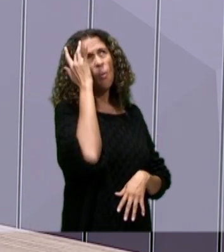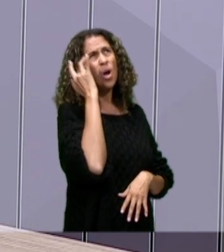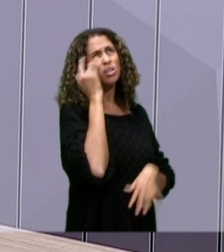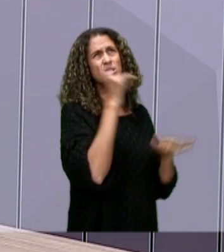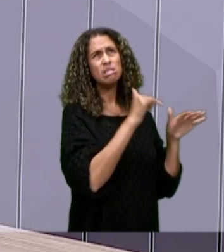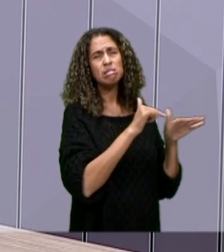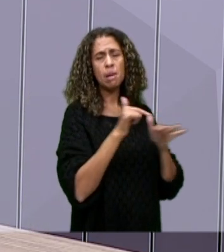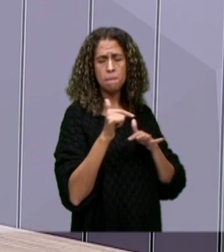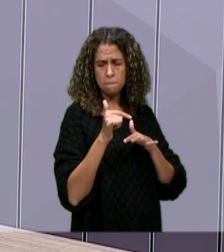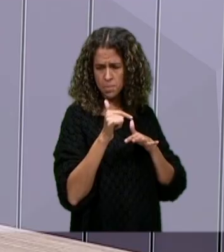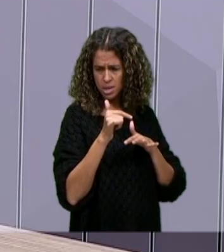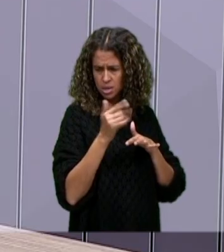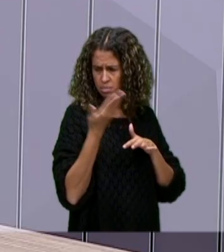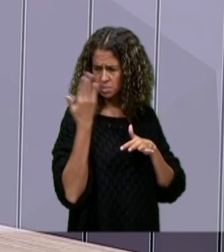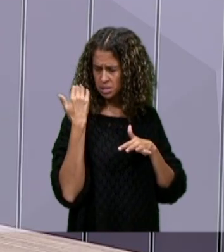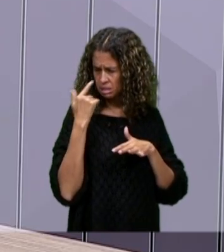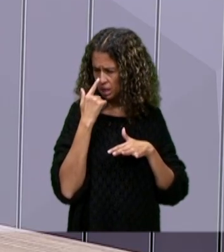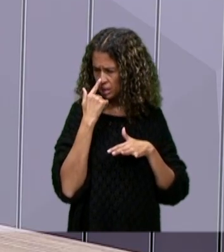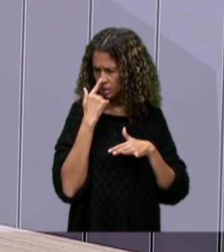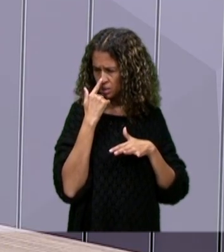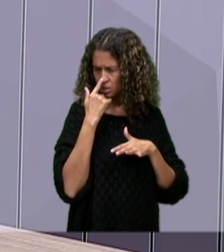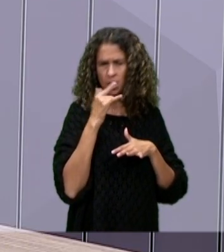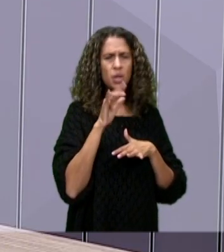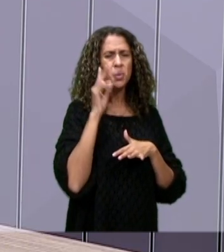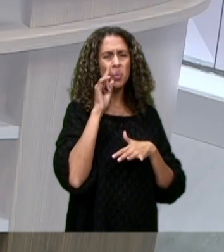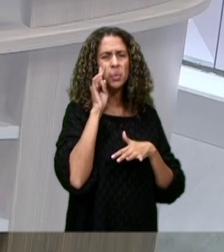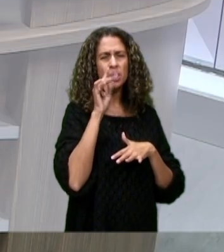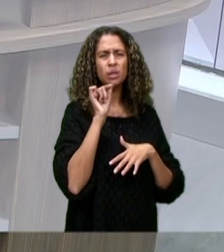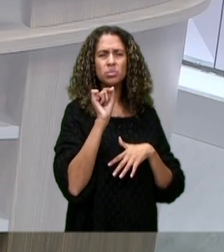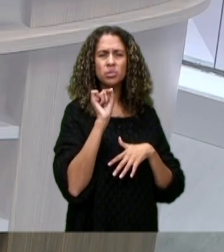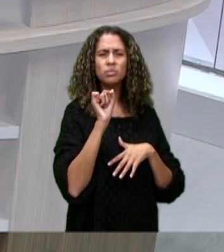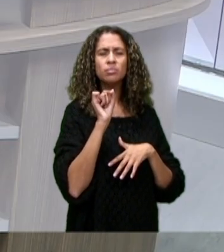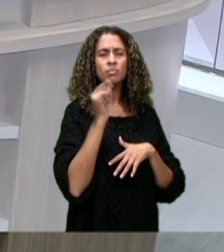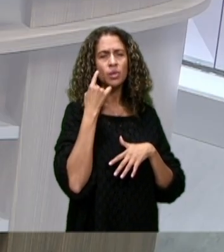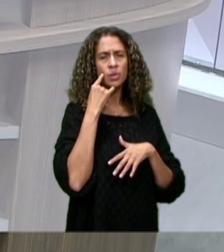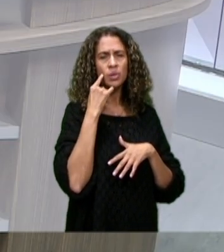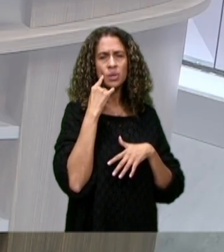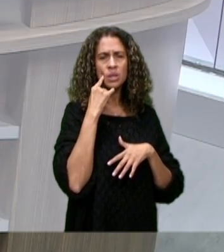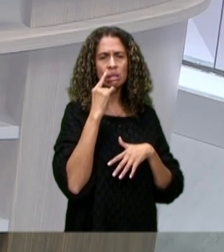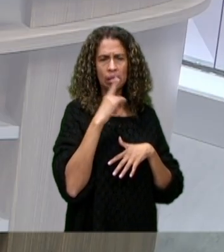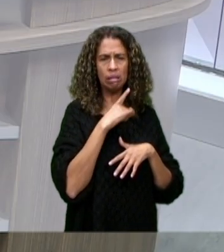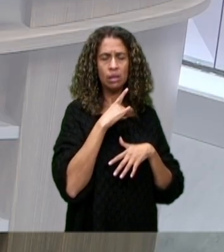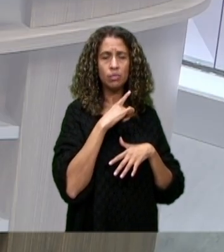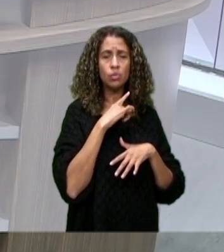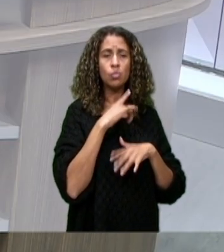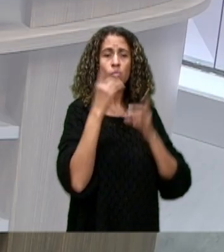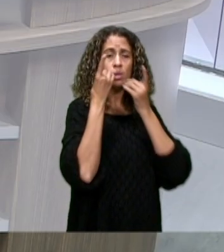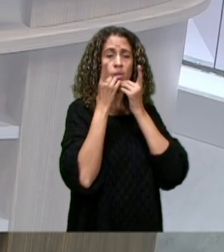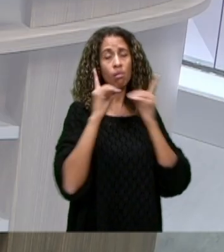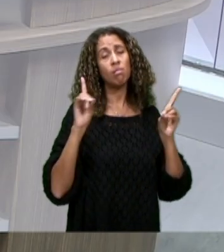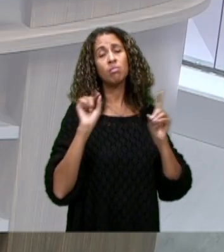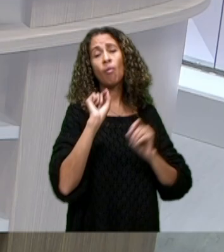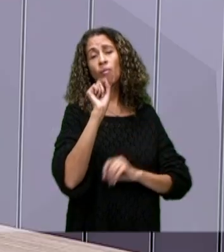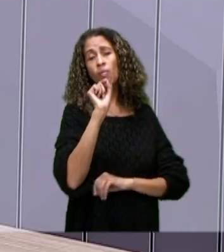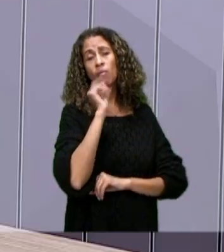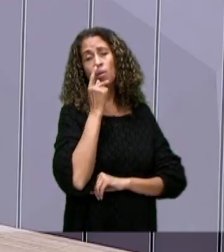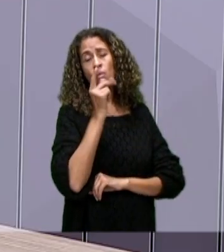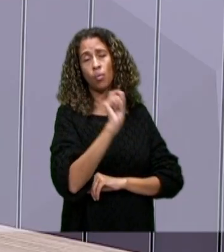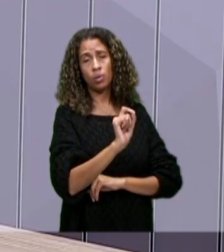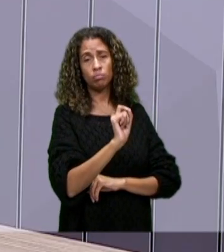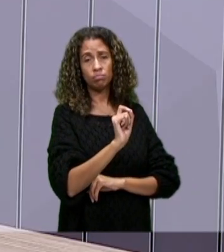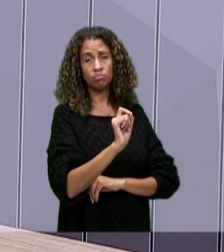semana, ou foi semana passada, o Jeff Bezos Sim. deu uma declaração dizendo que